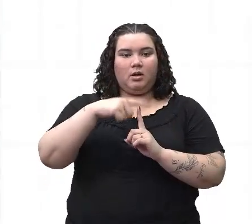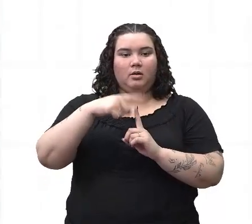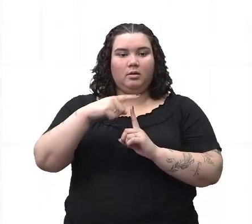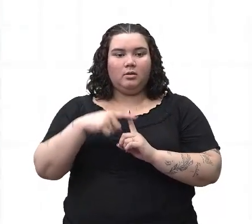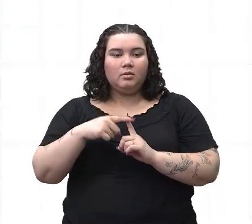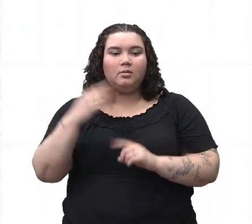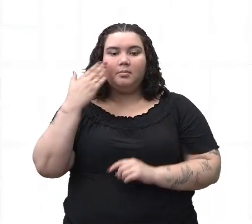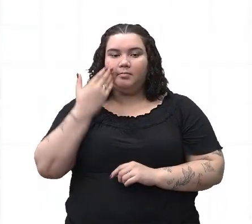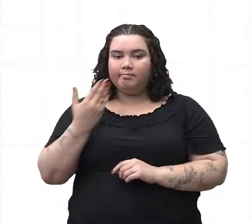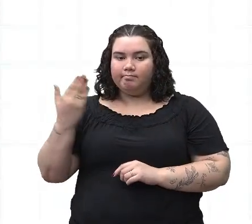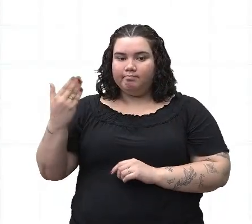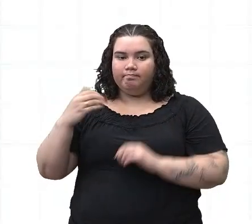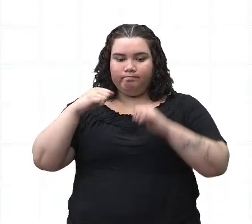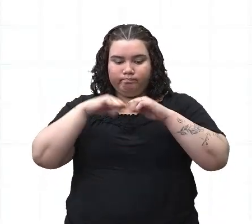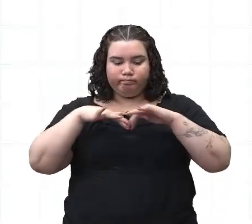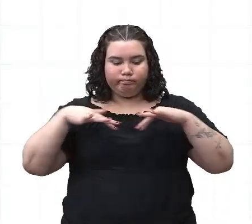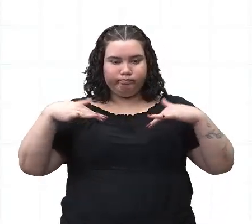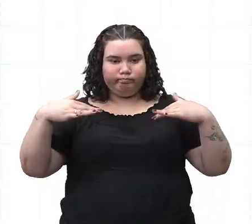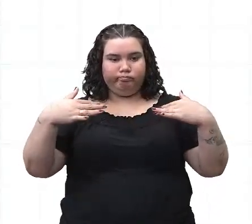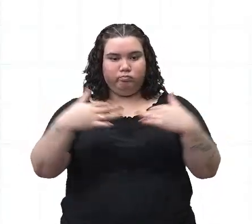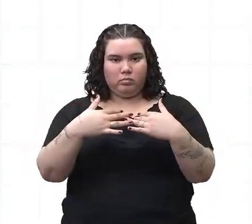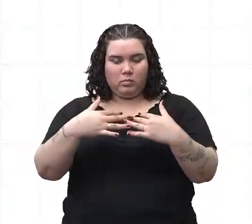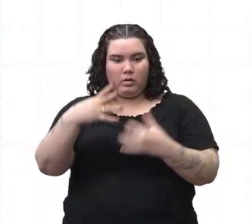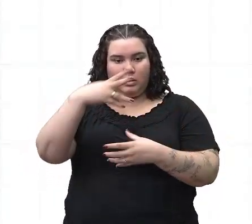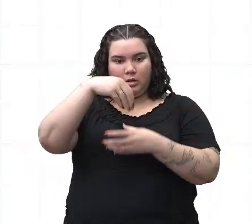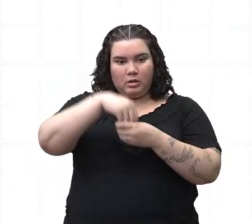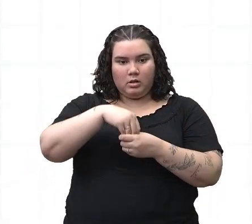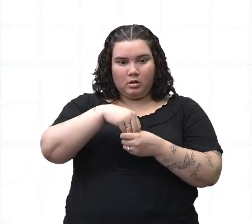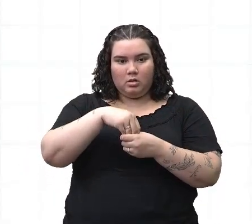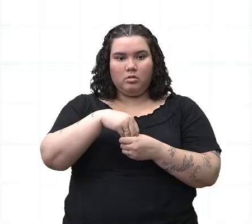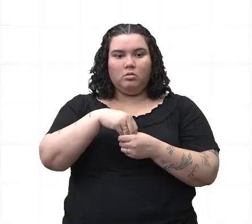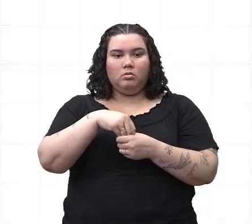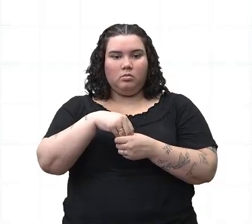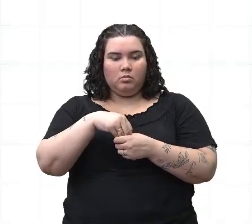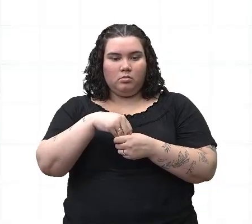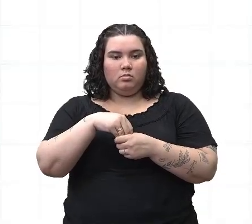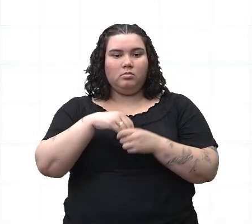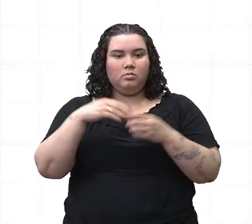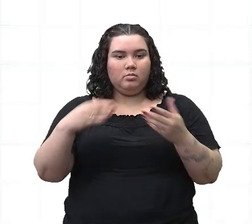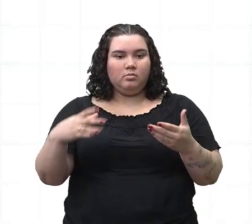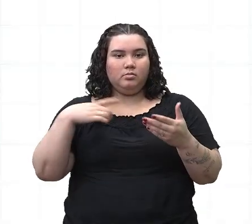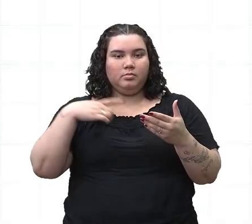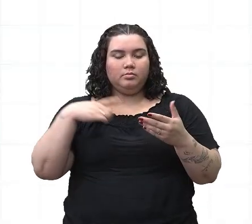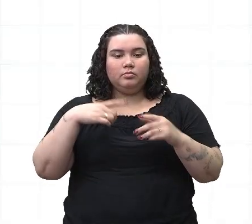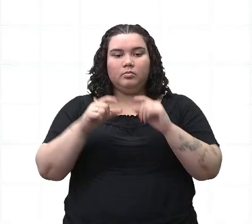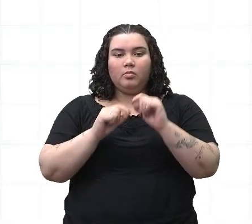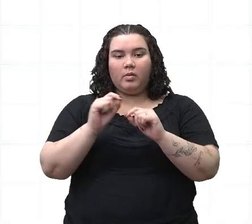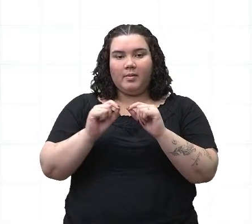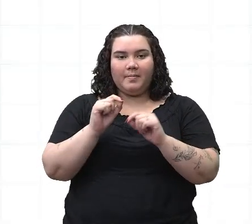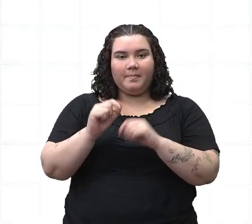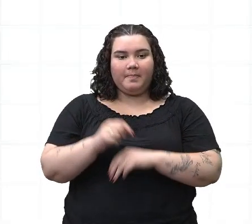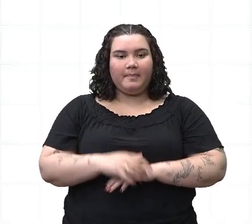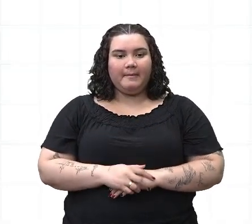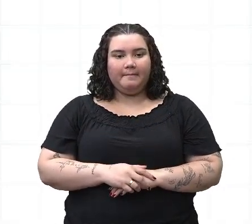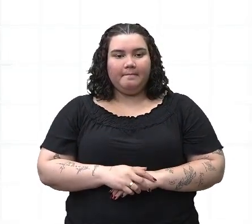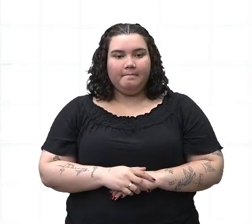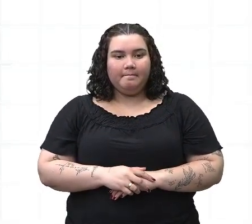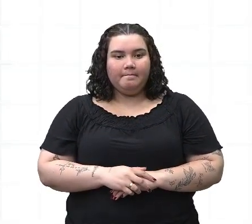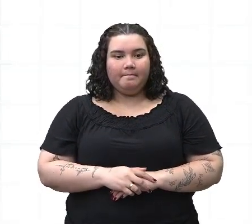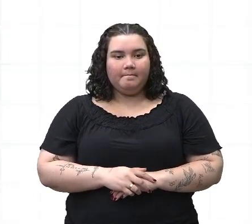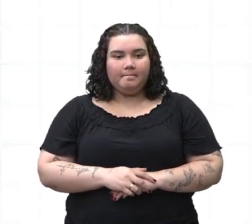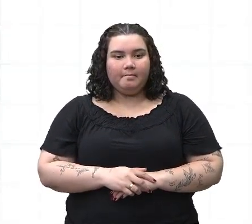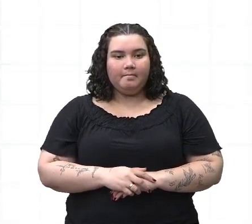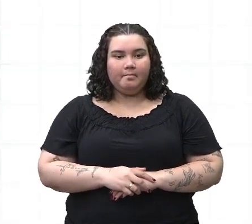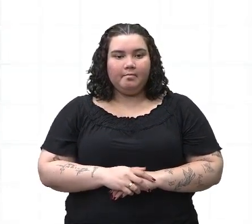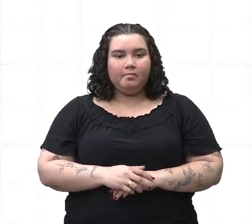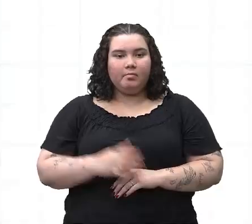Olha só, lá o meio onde acontece a ação cênica. Olha só, e a gente